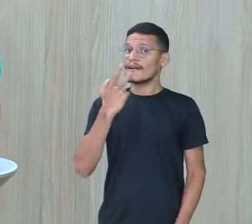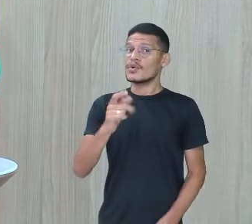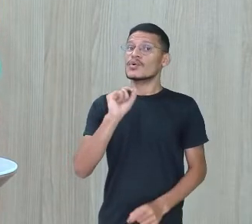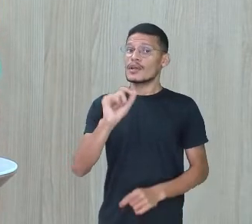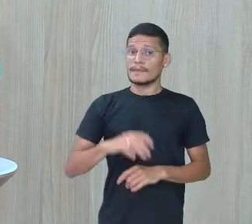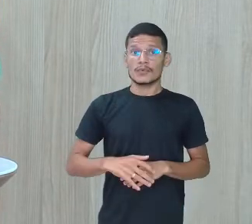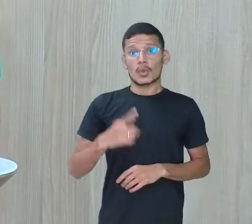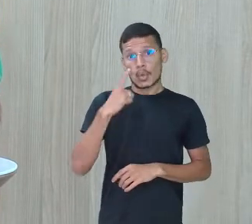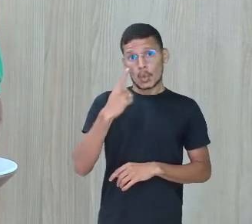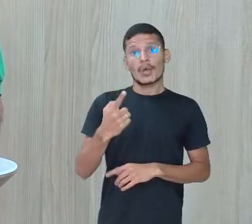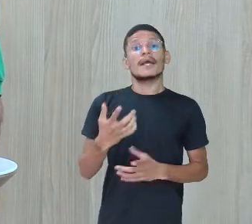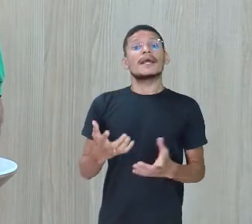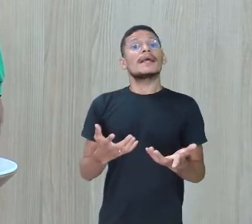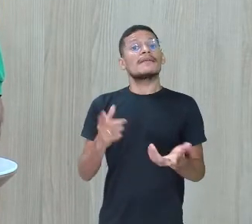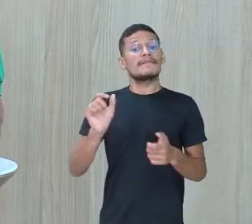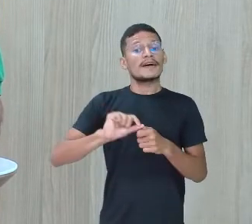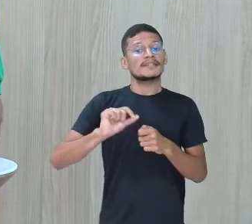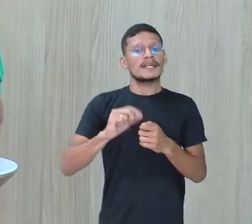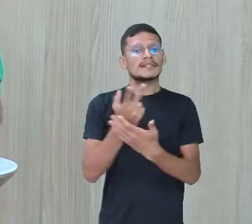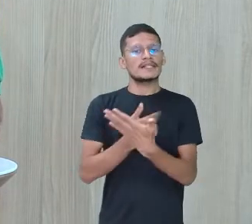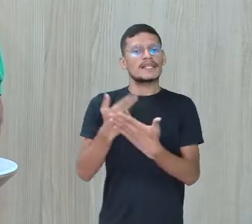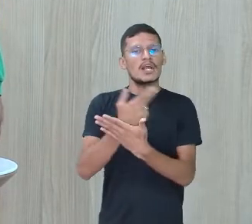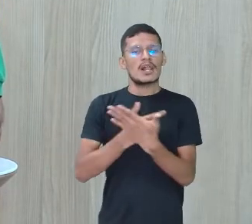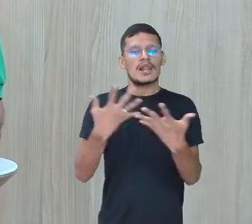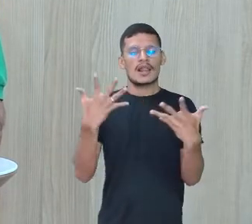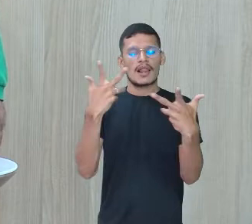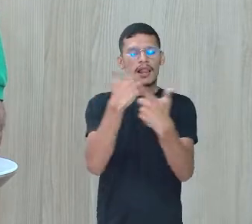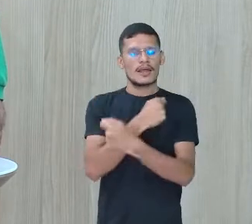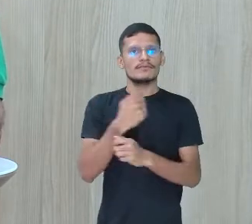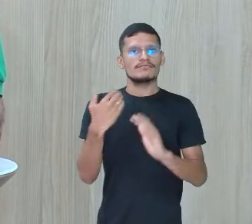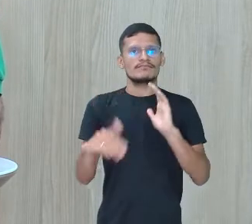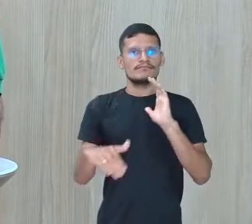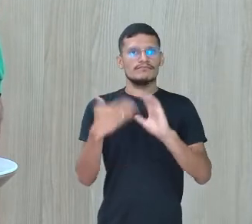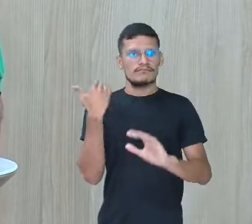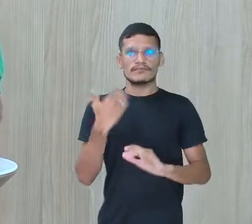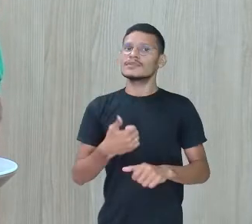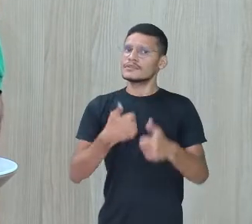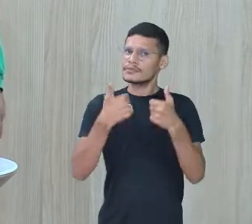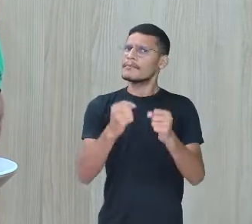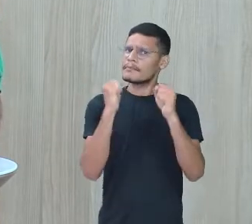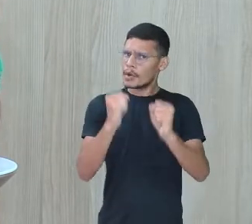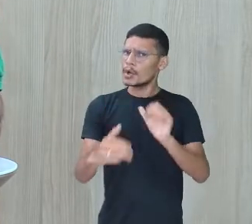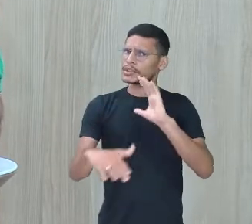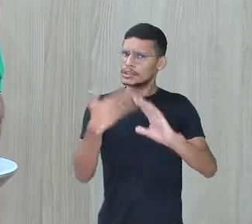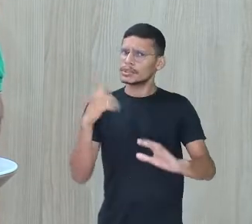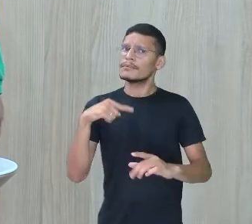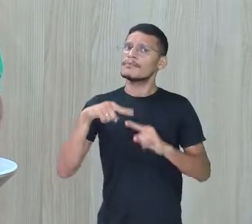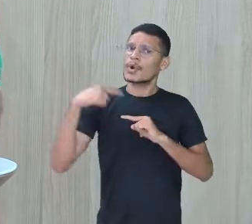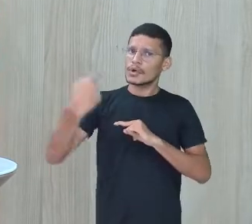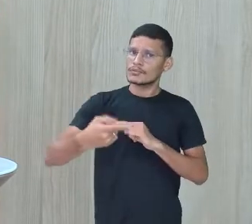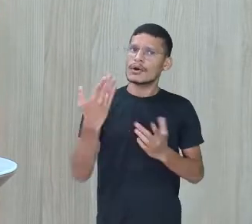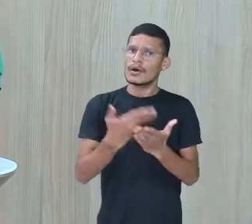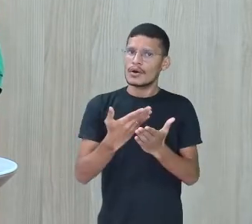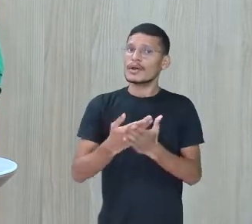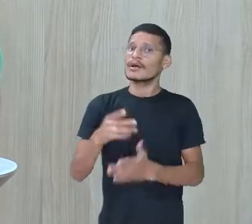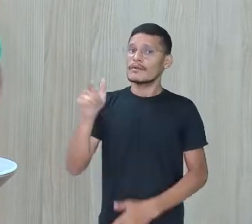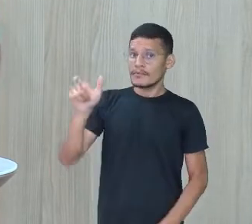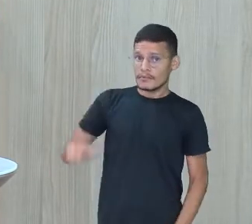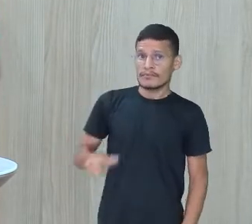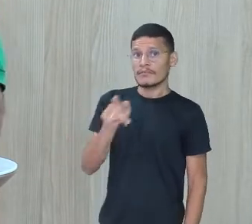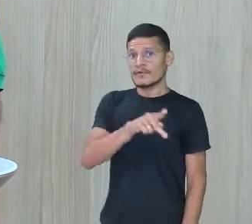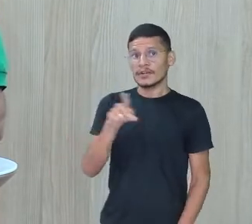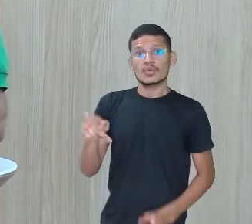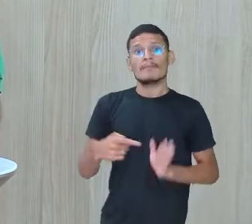professor, que vai fazer um desenho bem bonito para enviar. Então, manda mesmo, Davi, que na próxima aula, o professor Henrique,